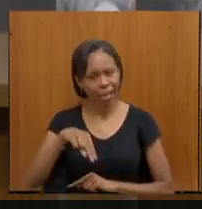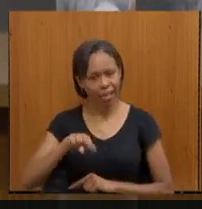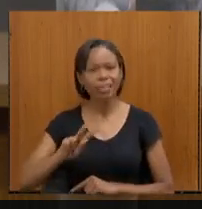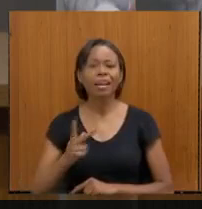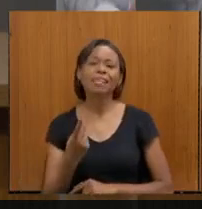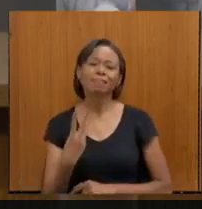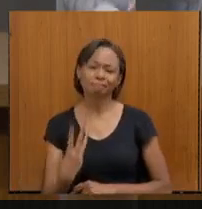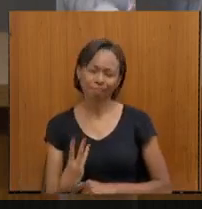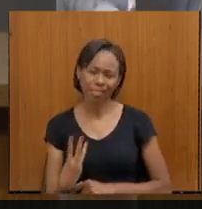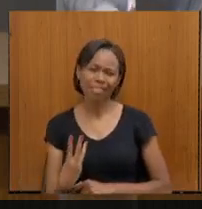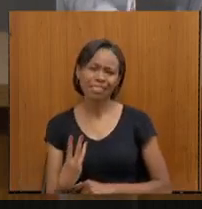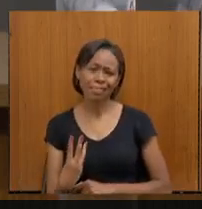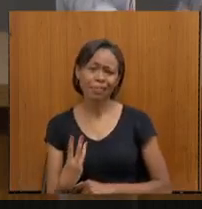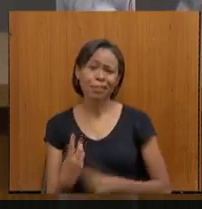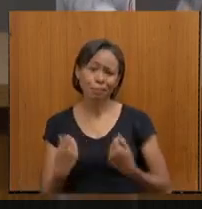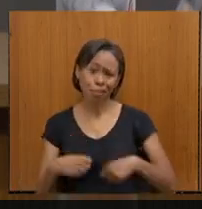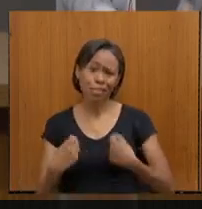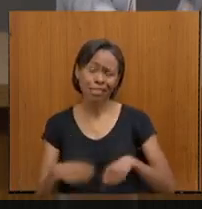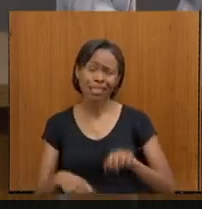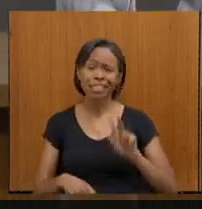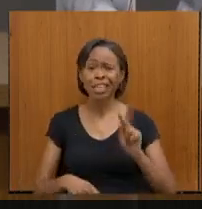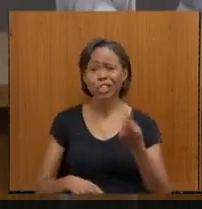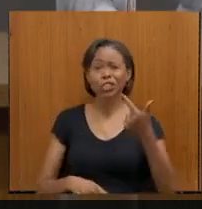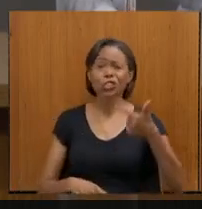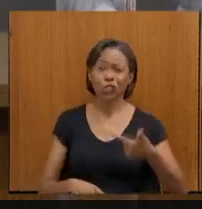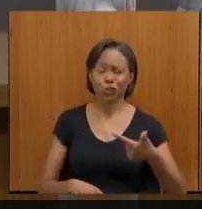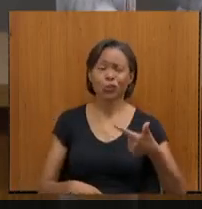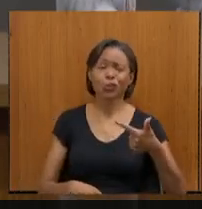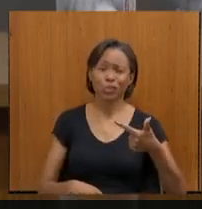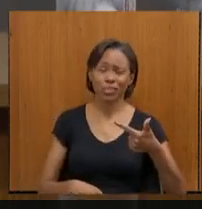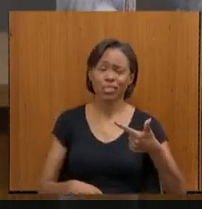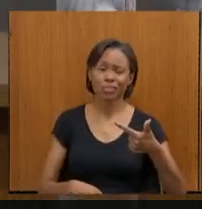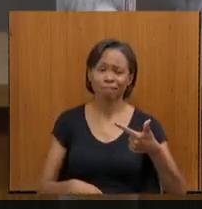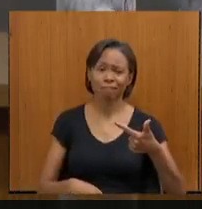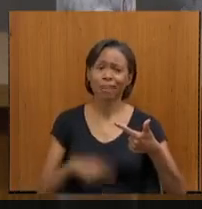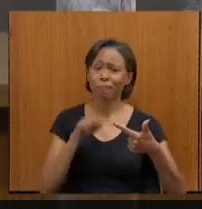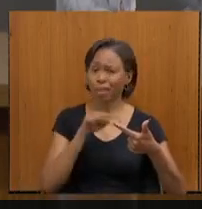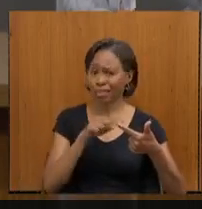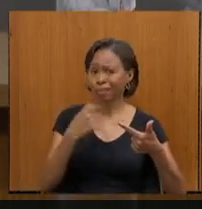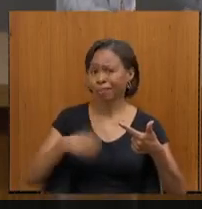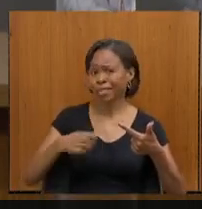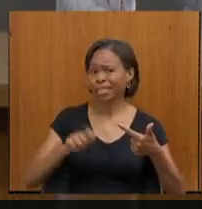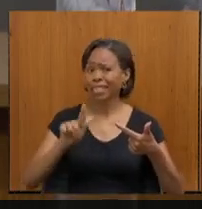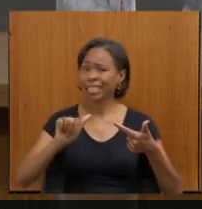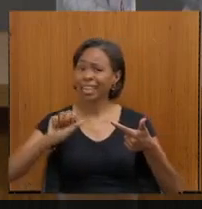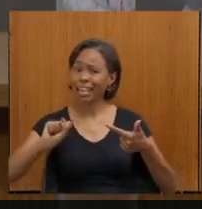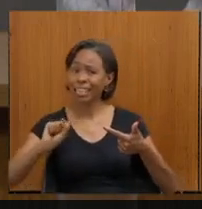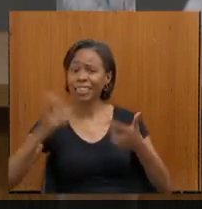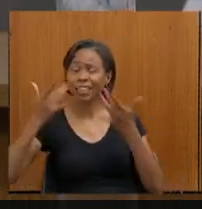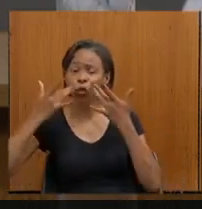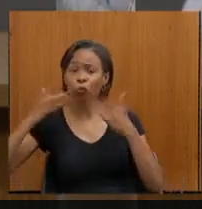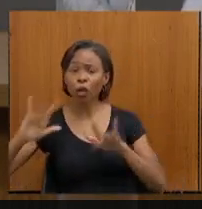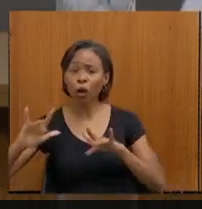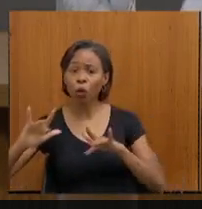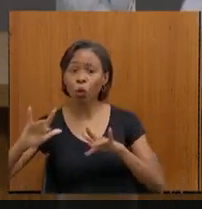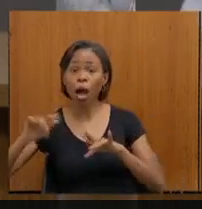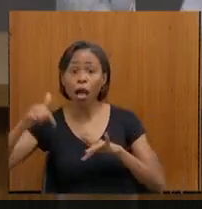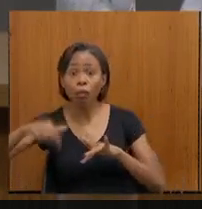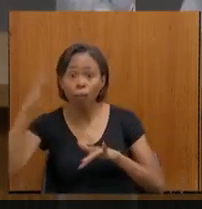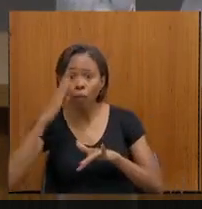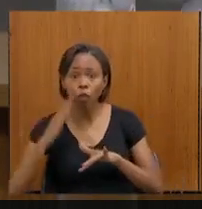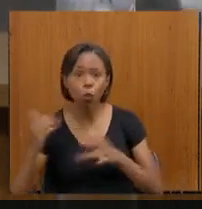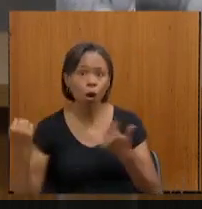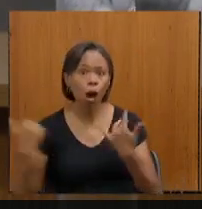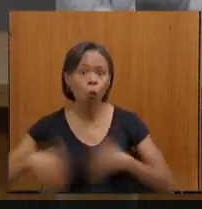preciso hidrogênio para produzir hidrogênio hoje eu uso o gás natural e o gás natural no Brasil é muito carro